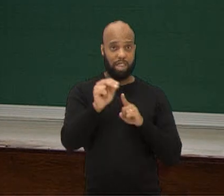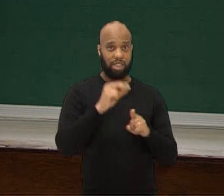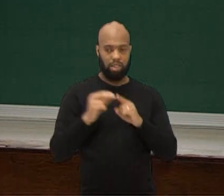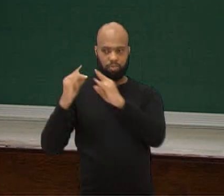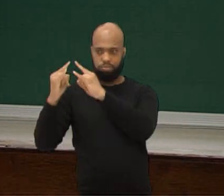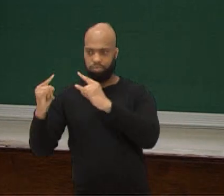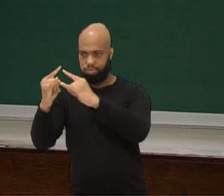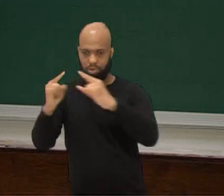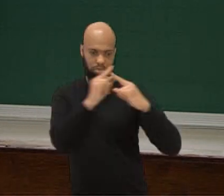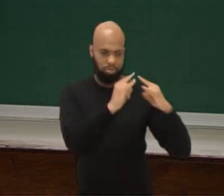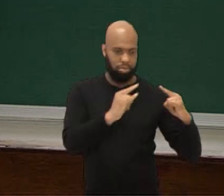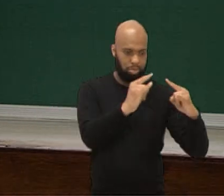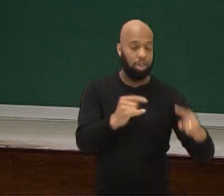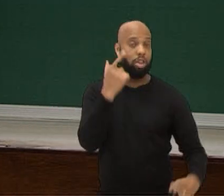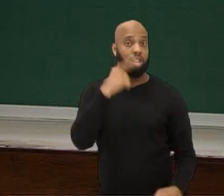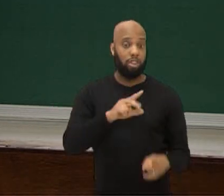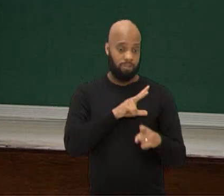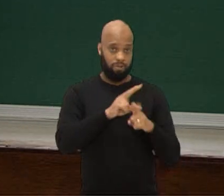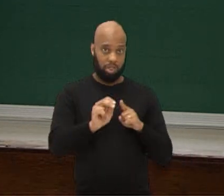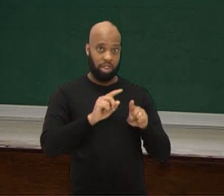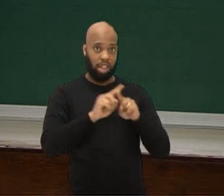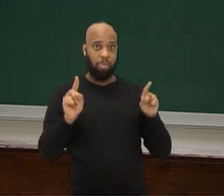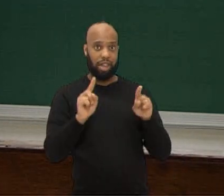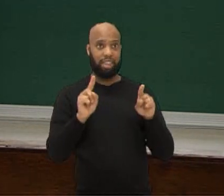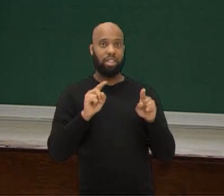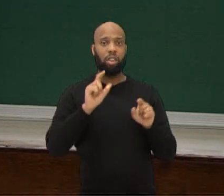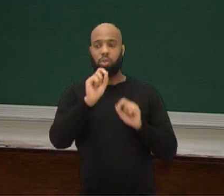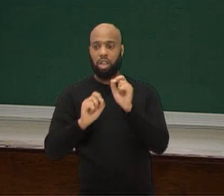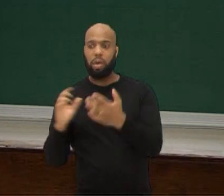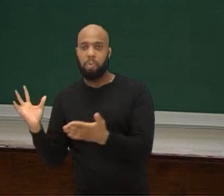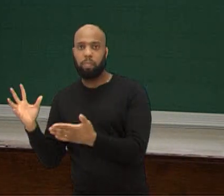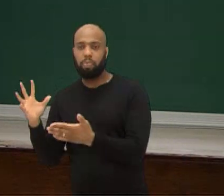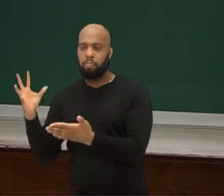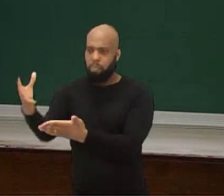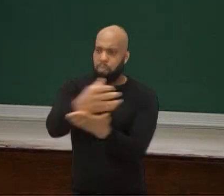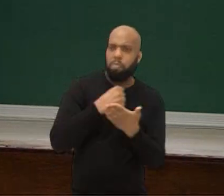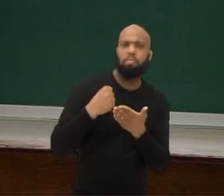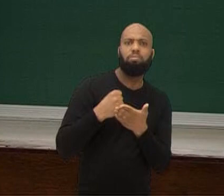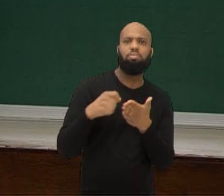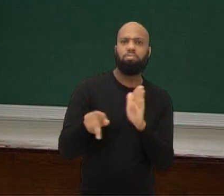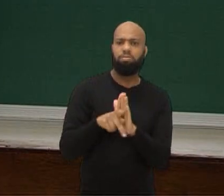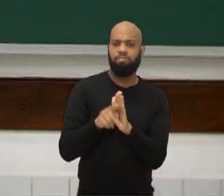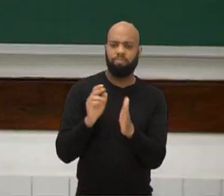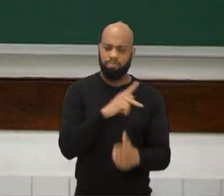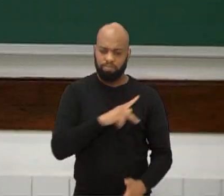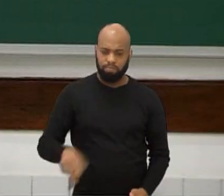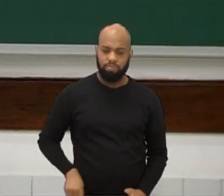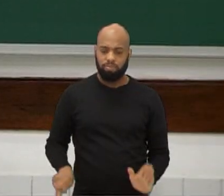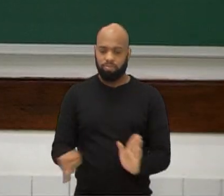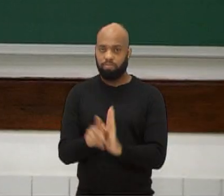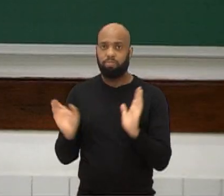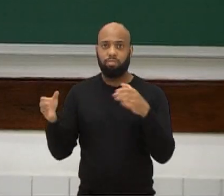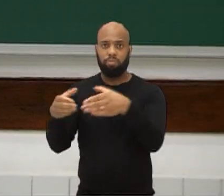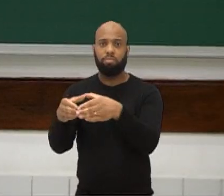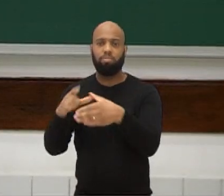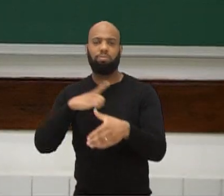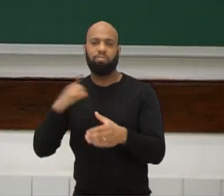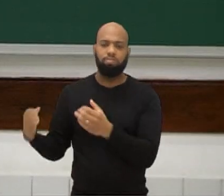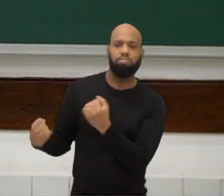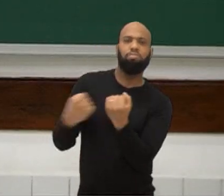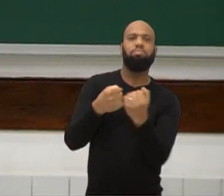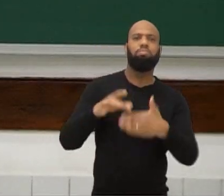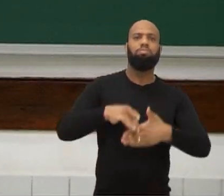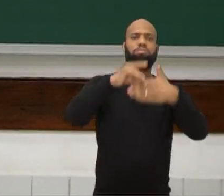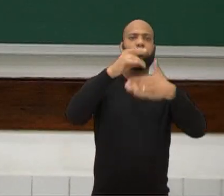em Belém e vão destituir o presidente da província e vão colocar o